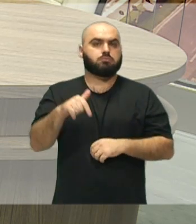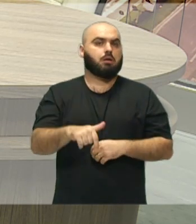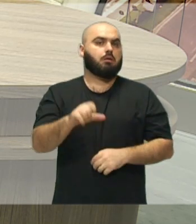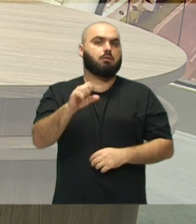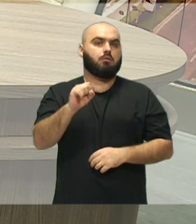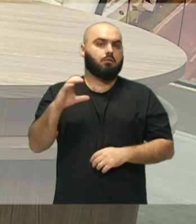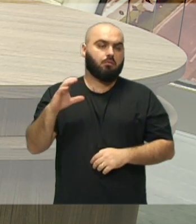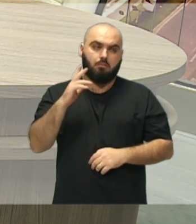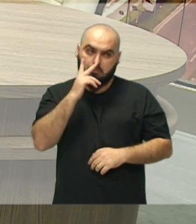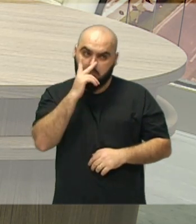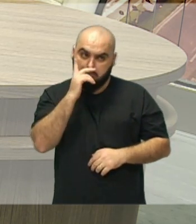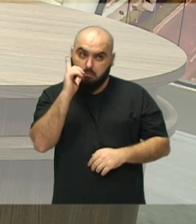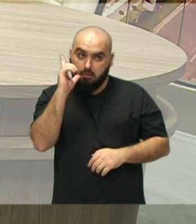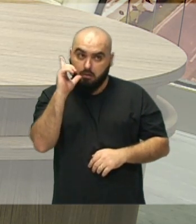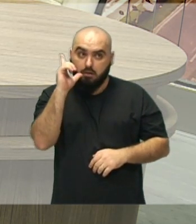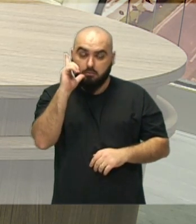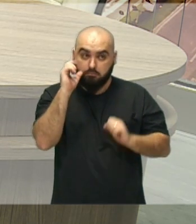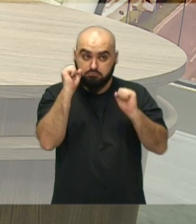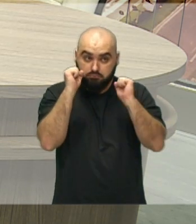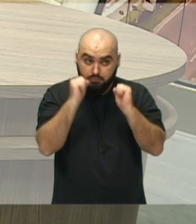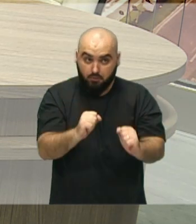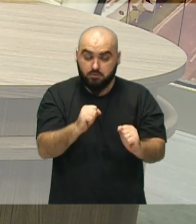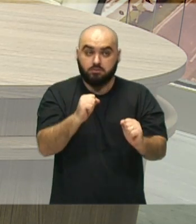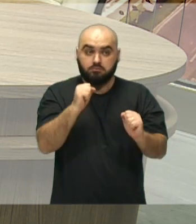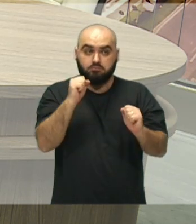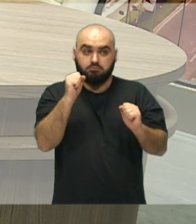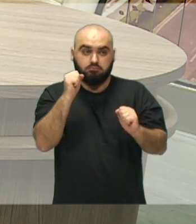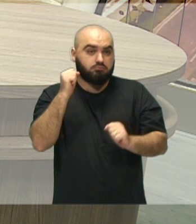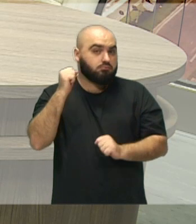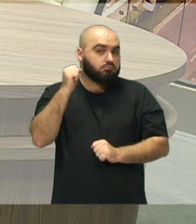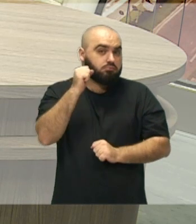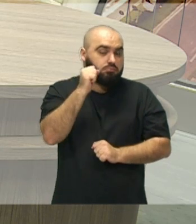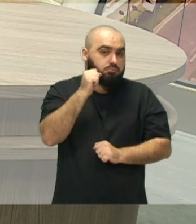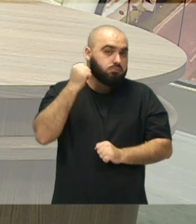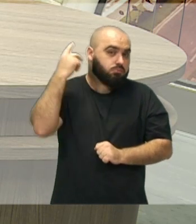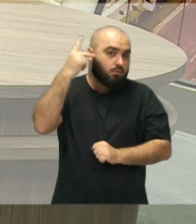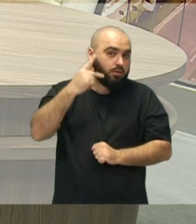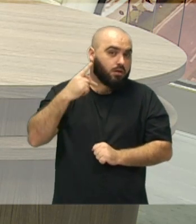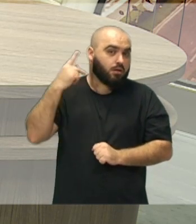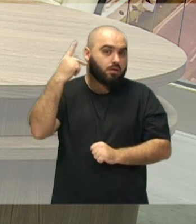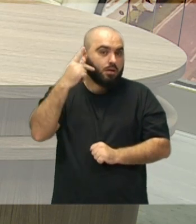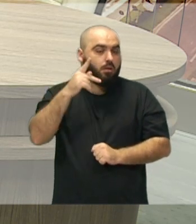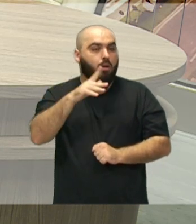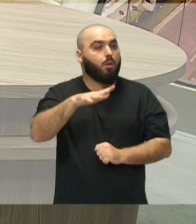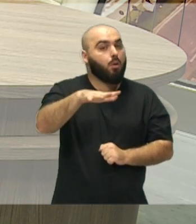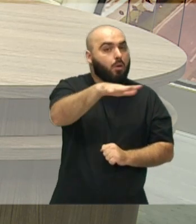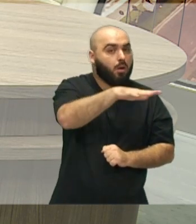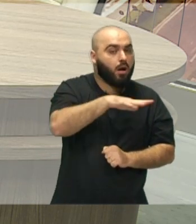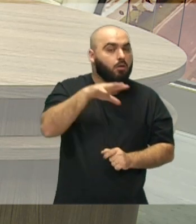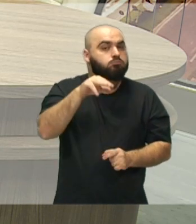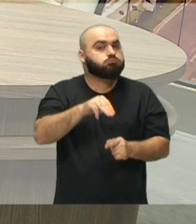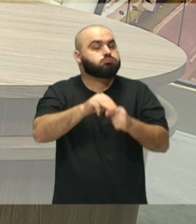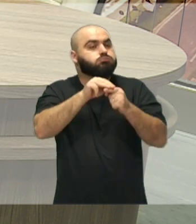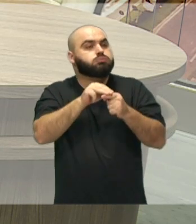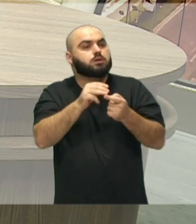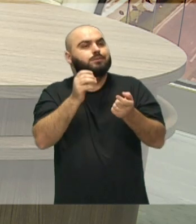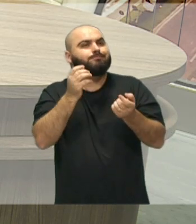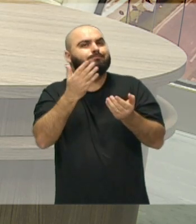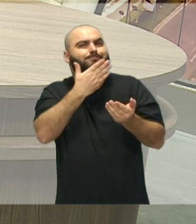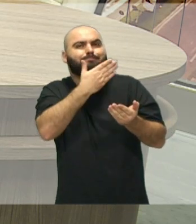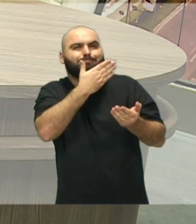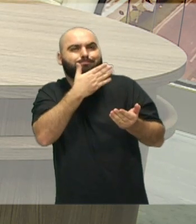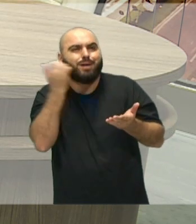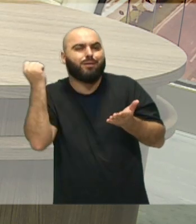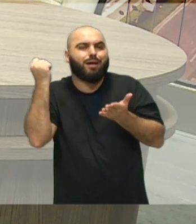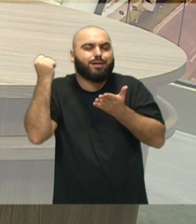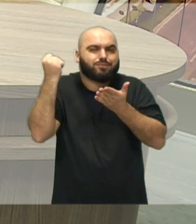é possível as políticas também locais dos municípios? O que poderia ser feito para melhorar